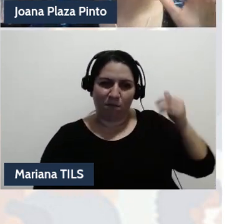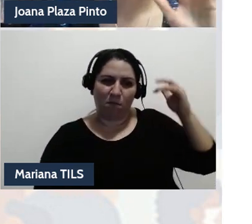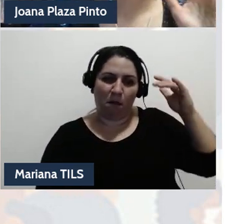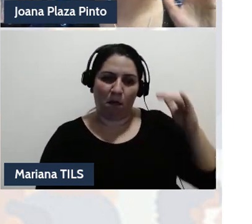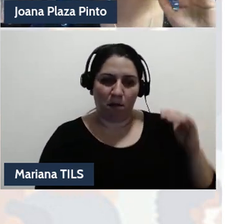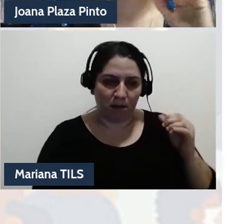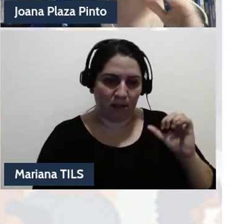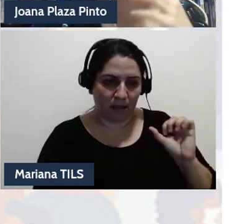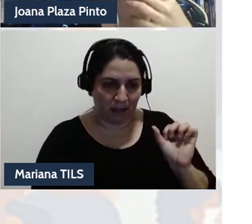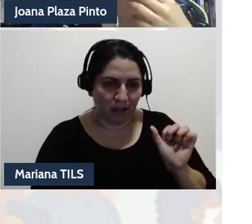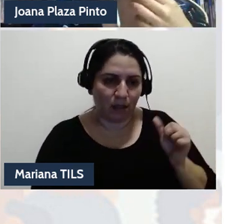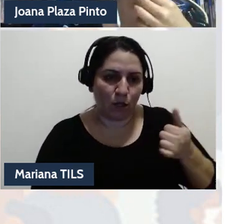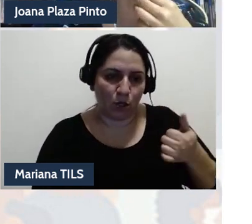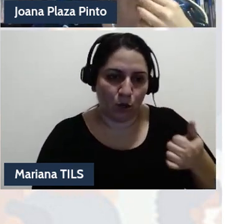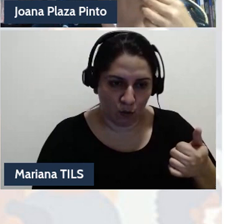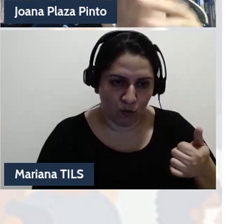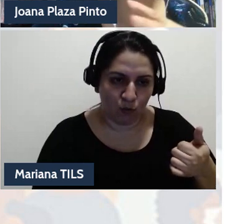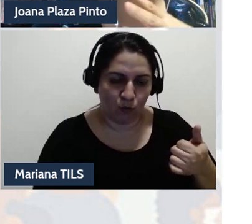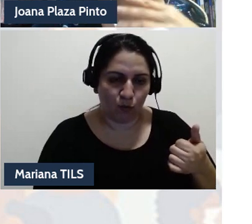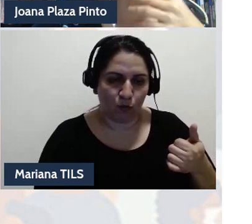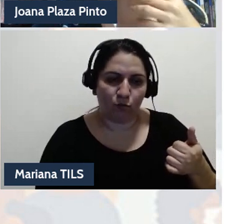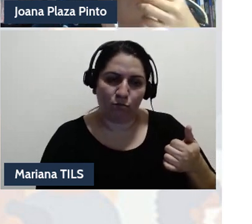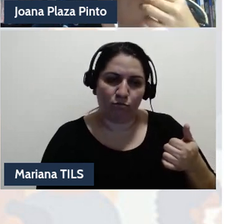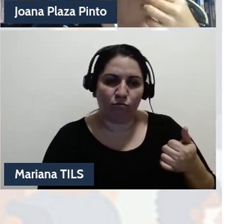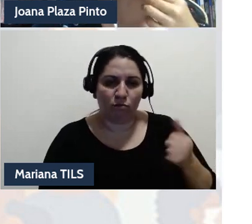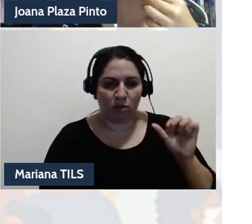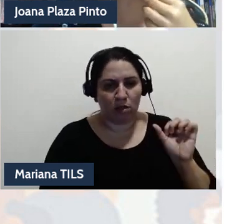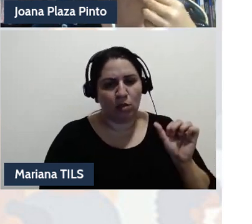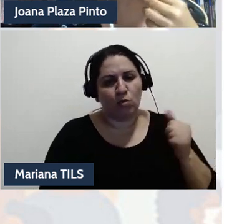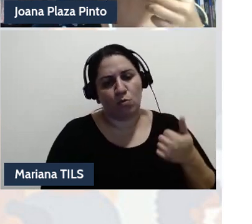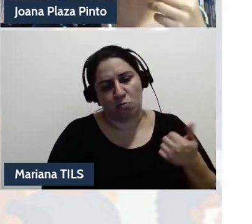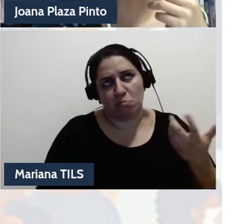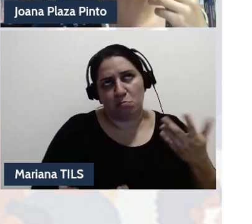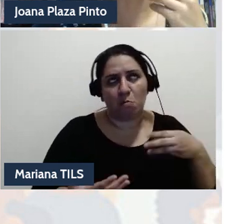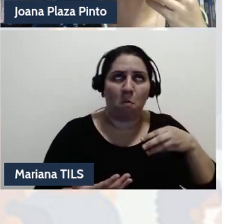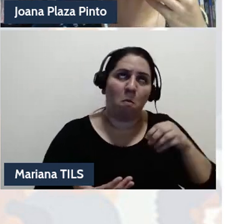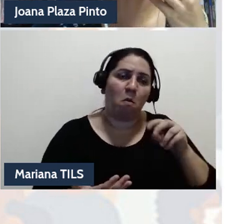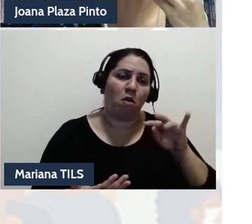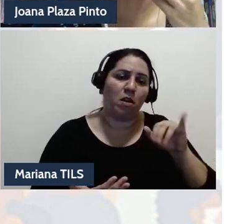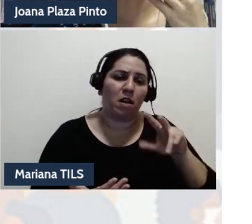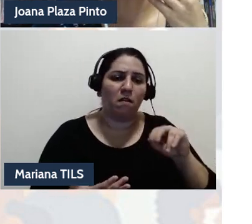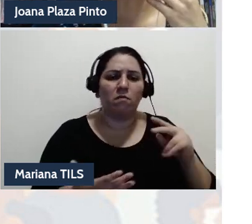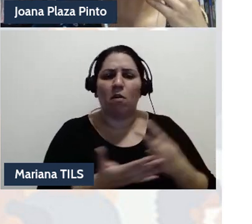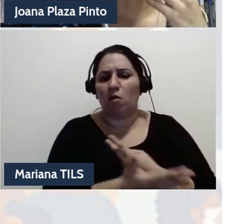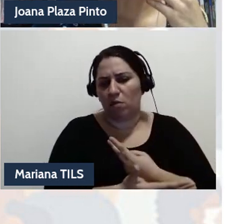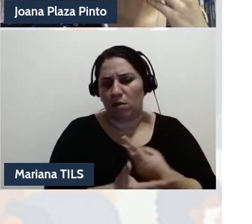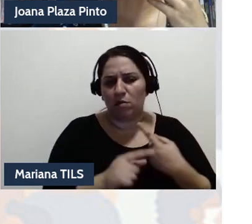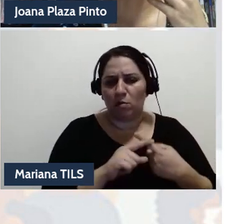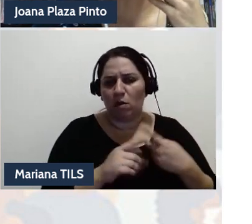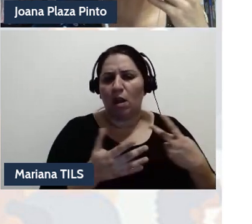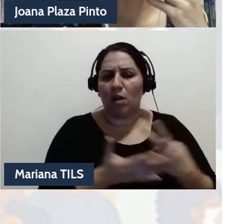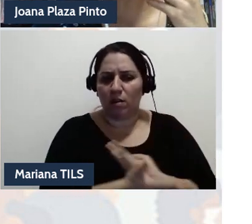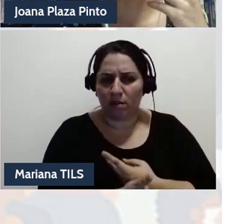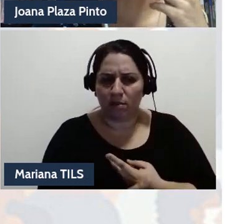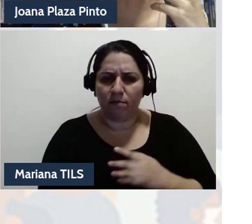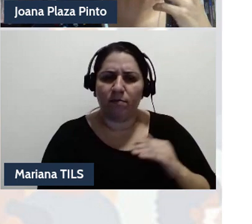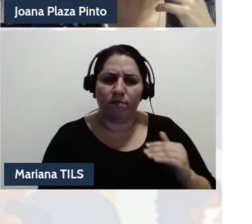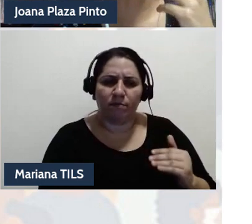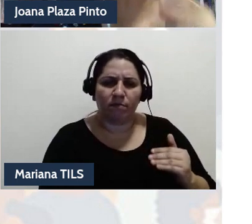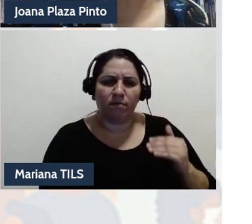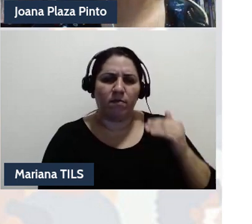aí, vamos dizer, pode ter algum motivo explicativo e tudo. Mas o